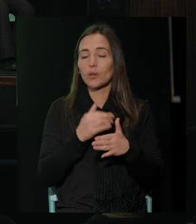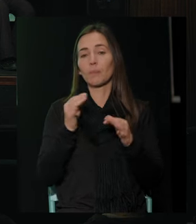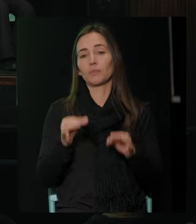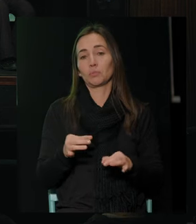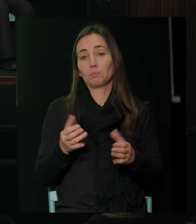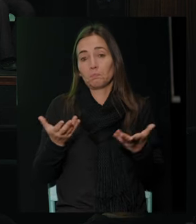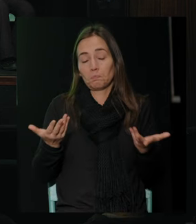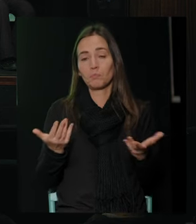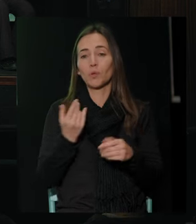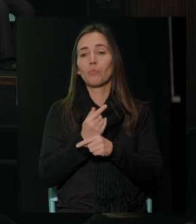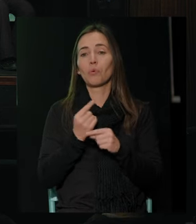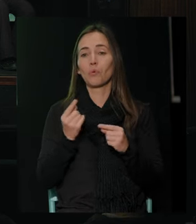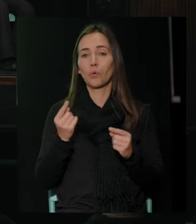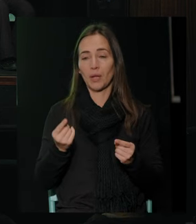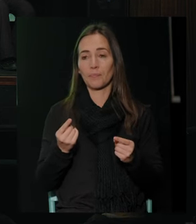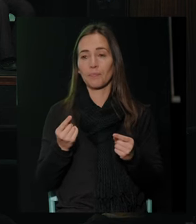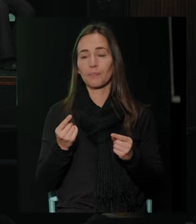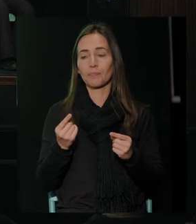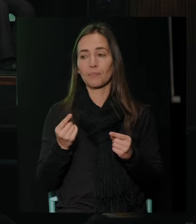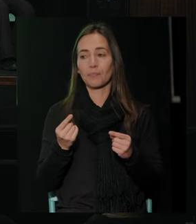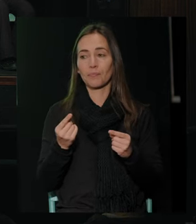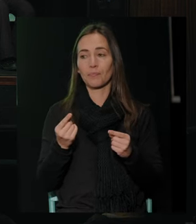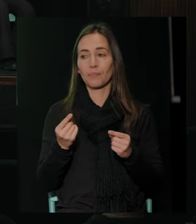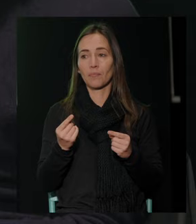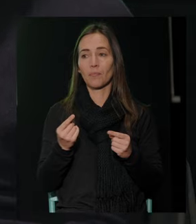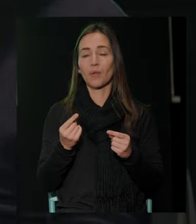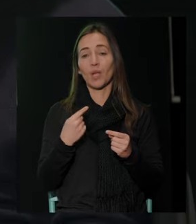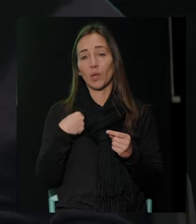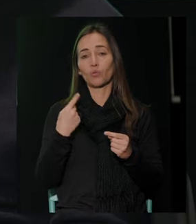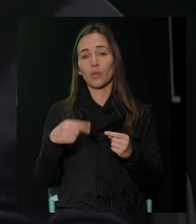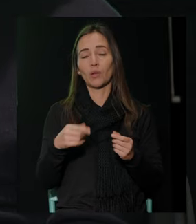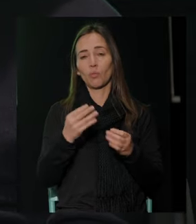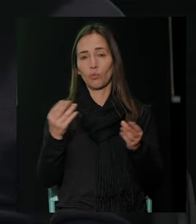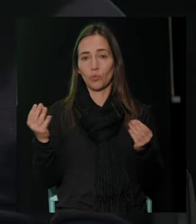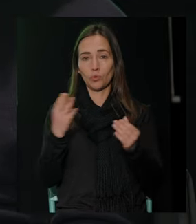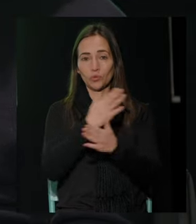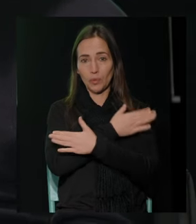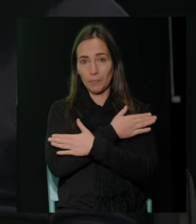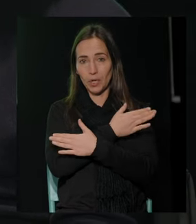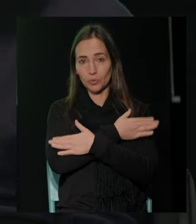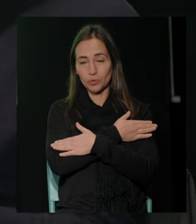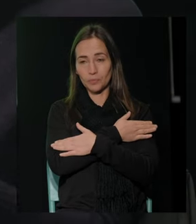porque... tenho vários amigos